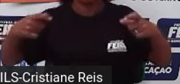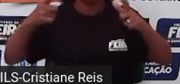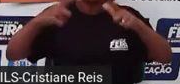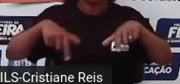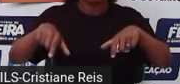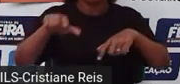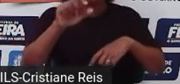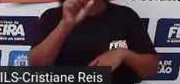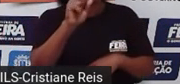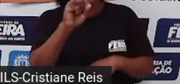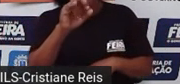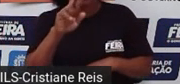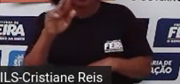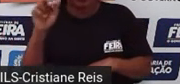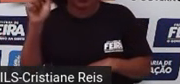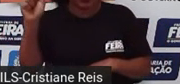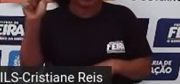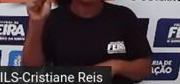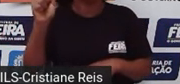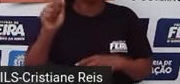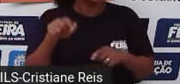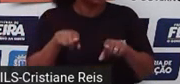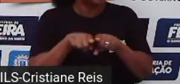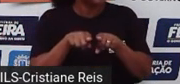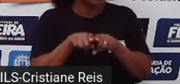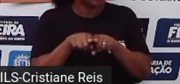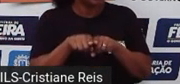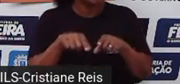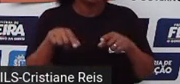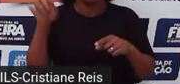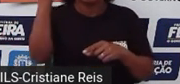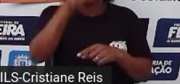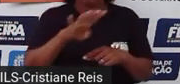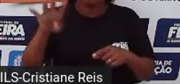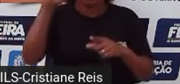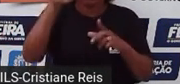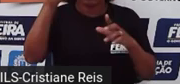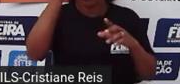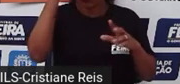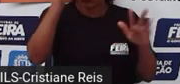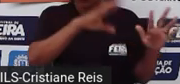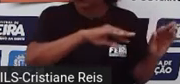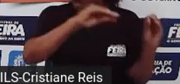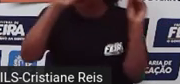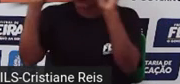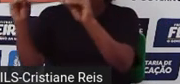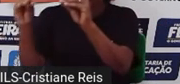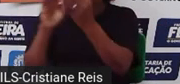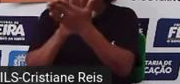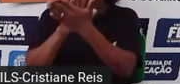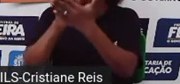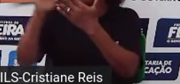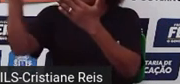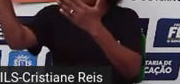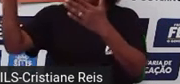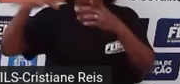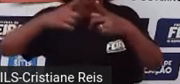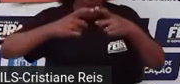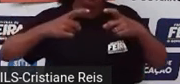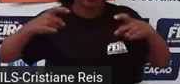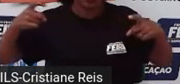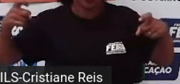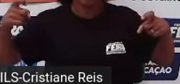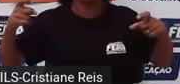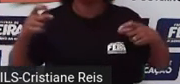Síria onde muitas pessoas saem daí né E vão para Europa em busca de melhores condições de vida e fugir também né dessa